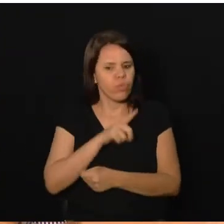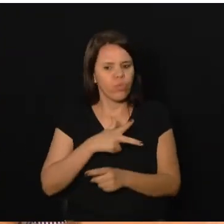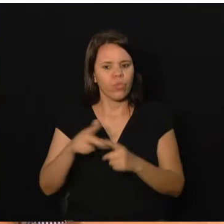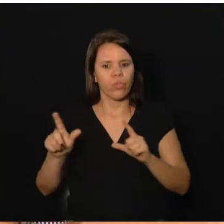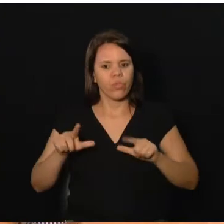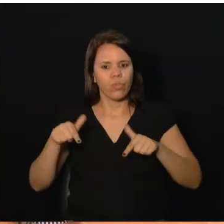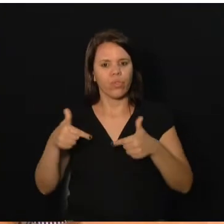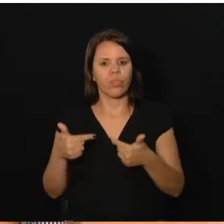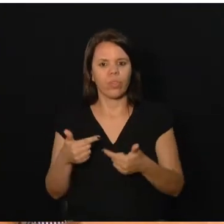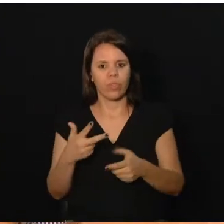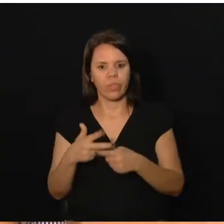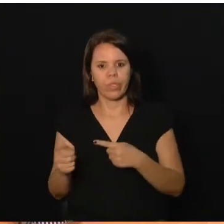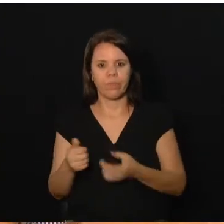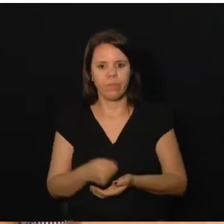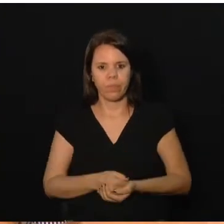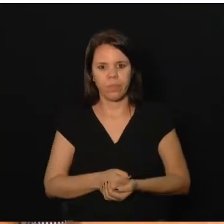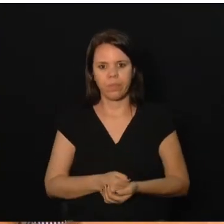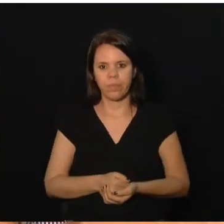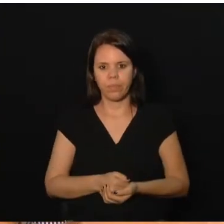enfrentar a maré.